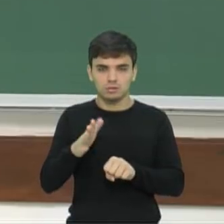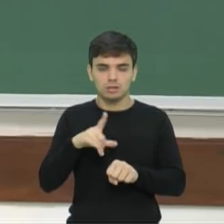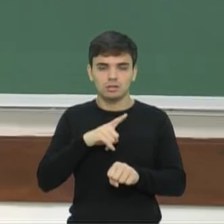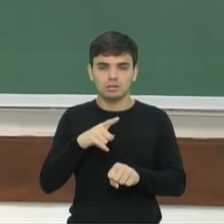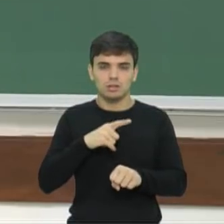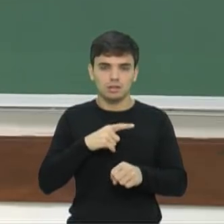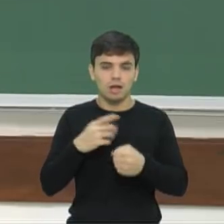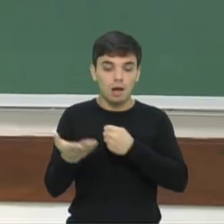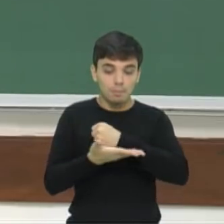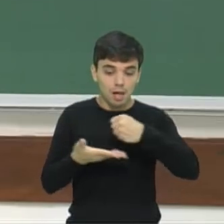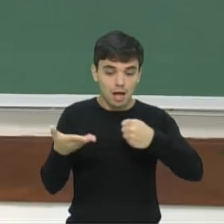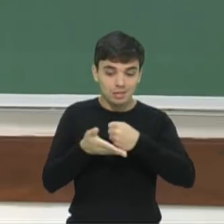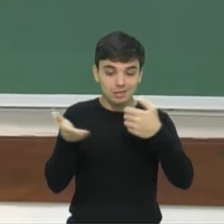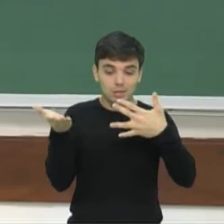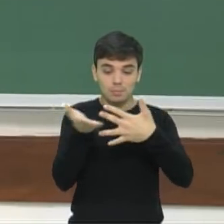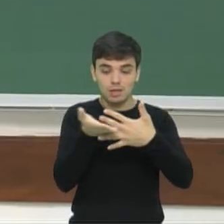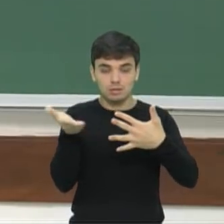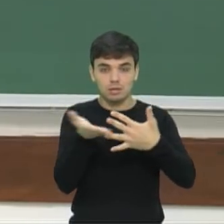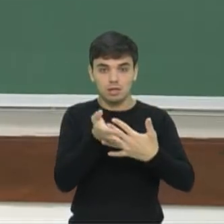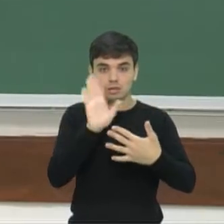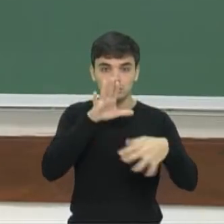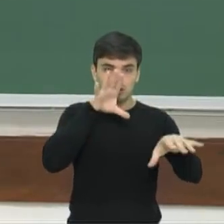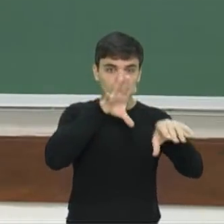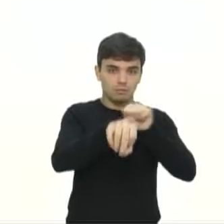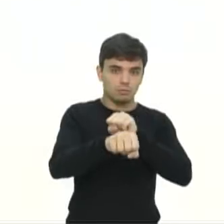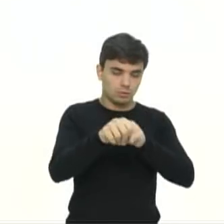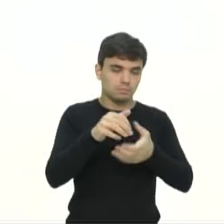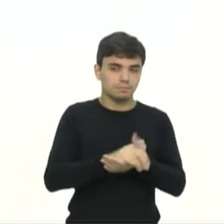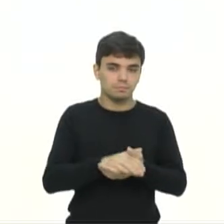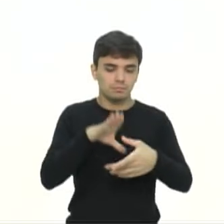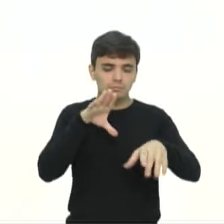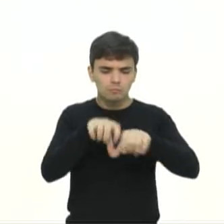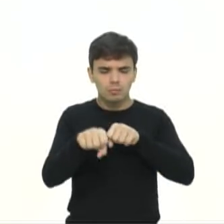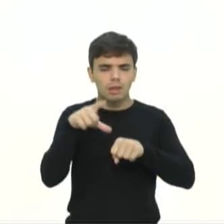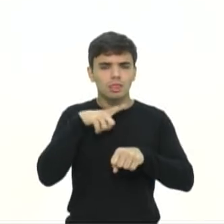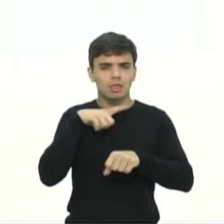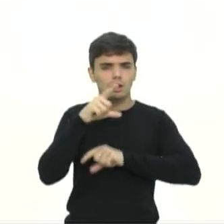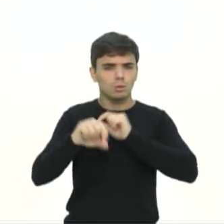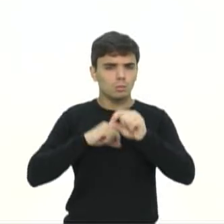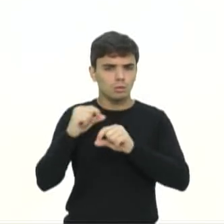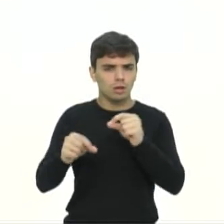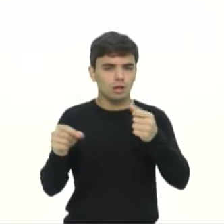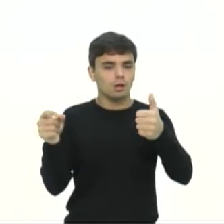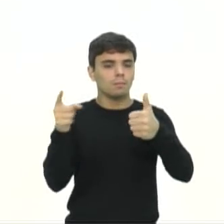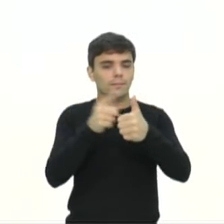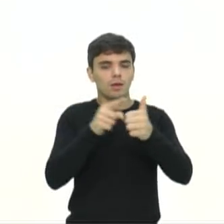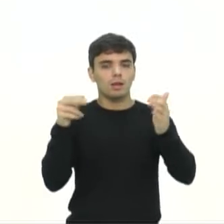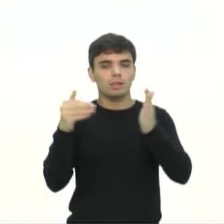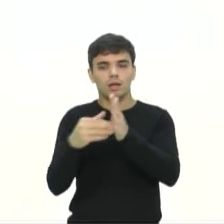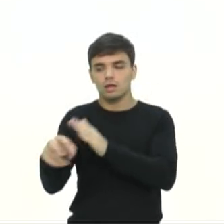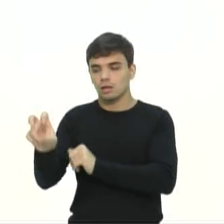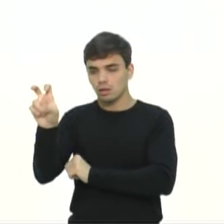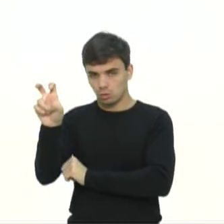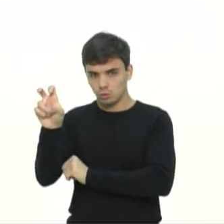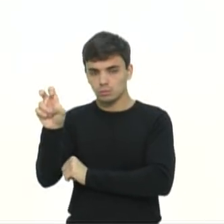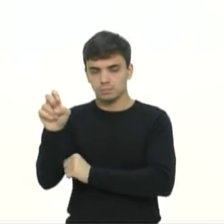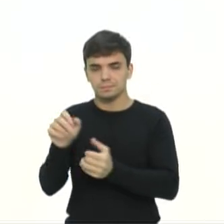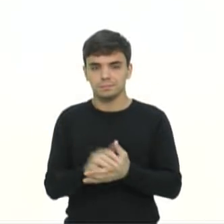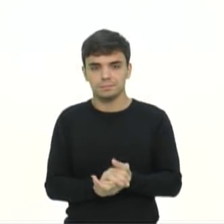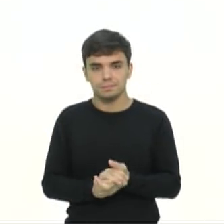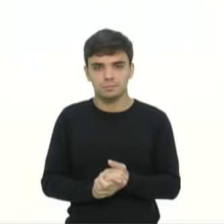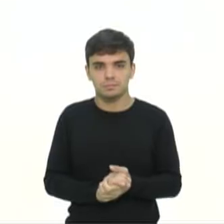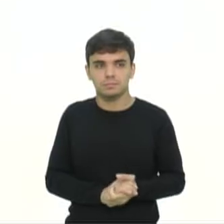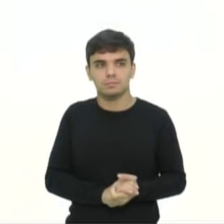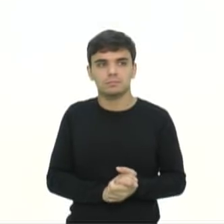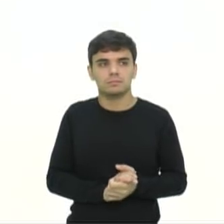intermediárias e as graduadas. Então dentro das graduadas nós temos o quê? Do primeiro ao quinto Dan. Então a preta, que são divididas